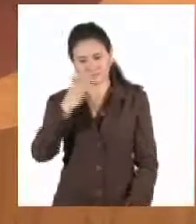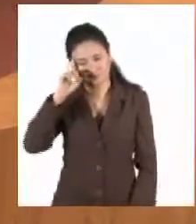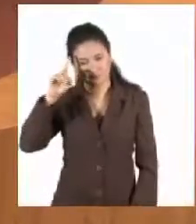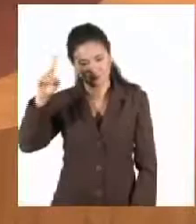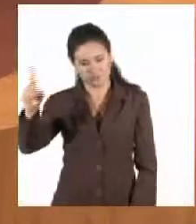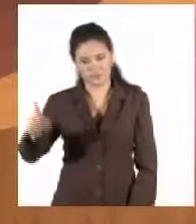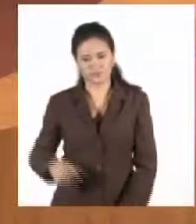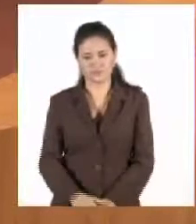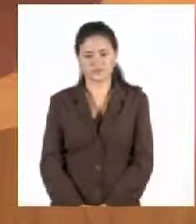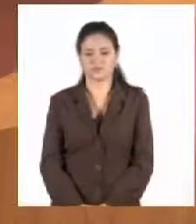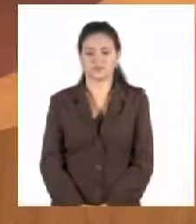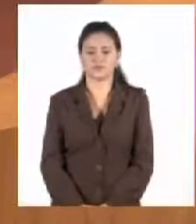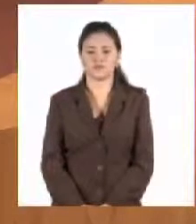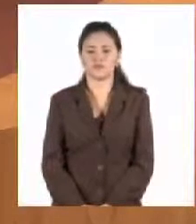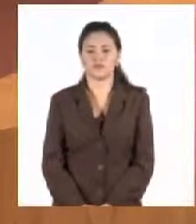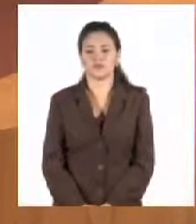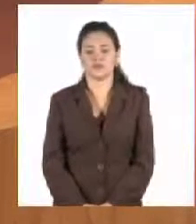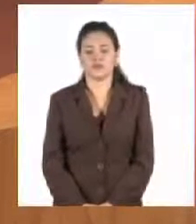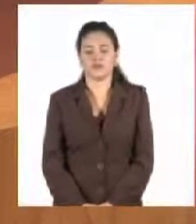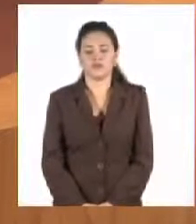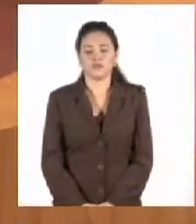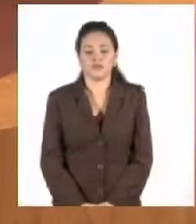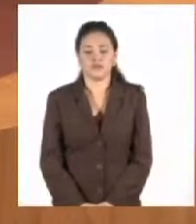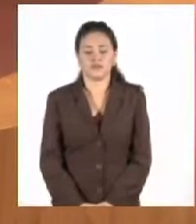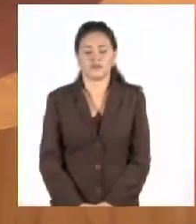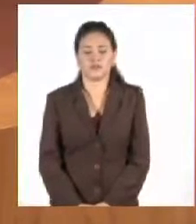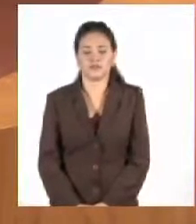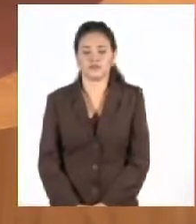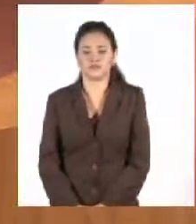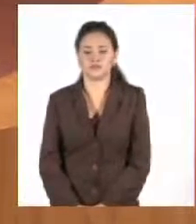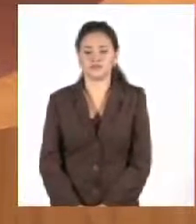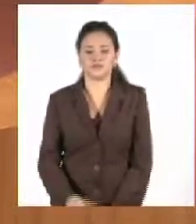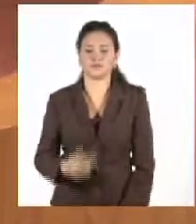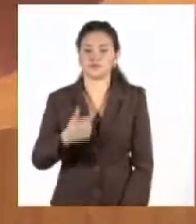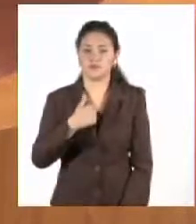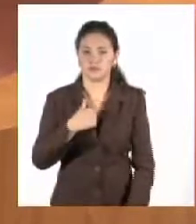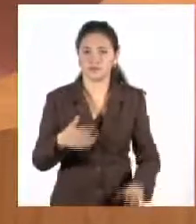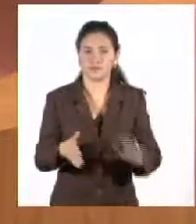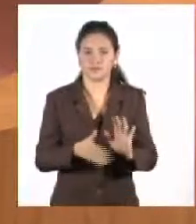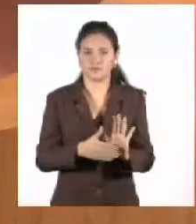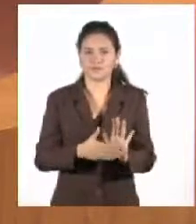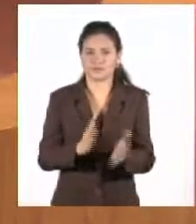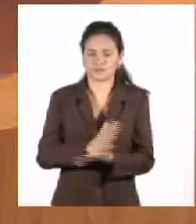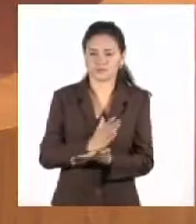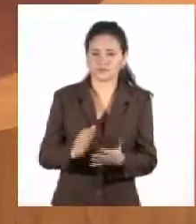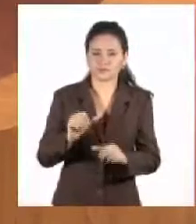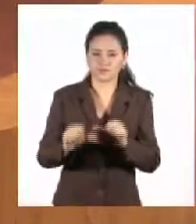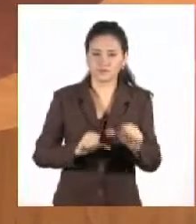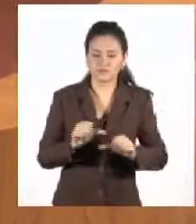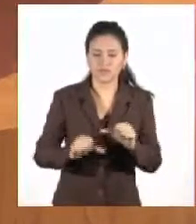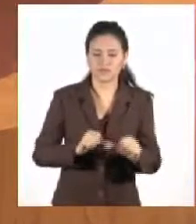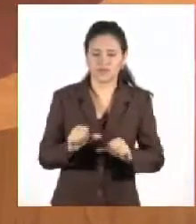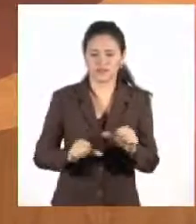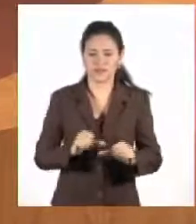caminhar a discussão, eu propus algumas alterações na